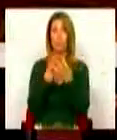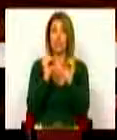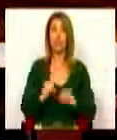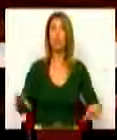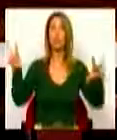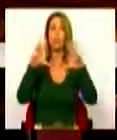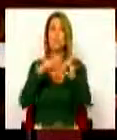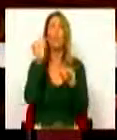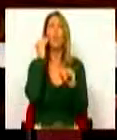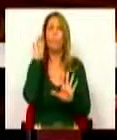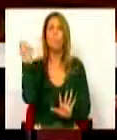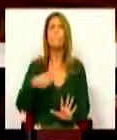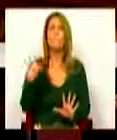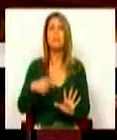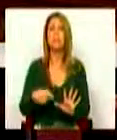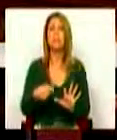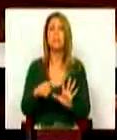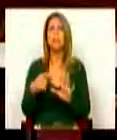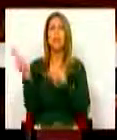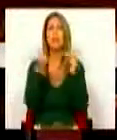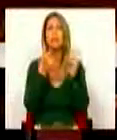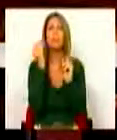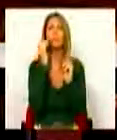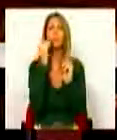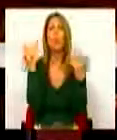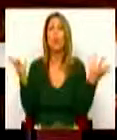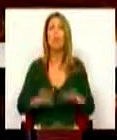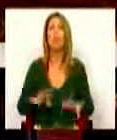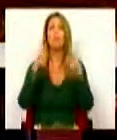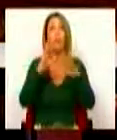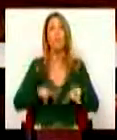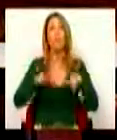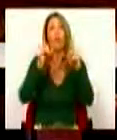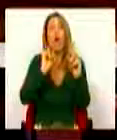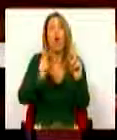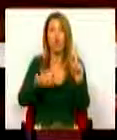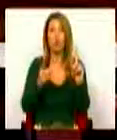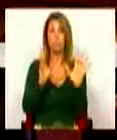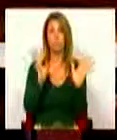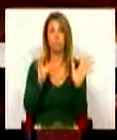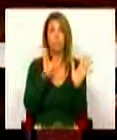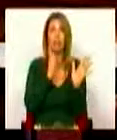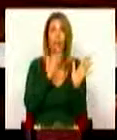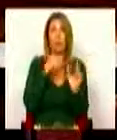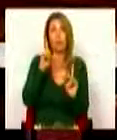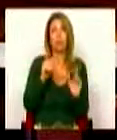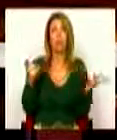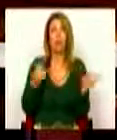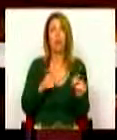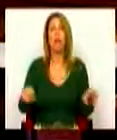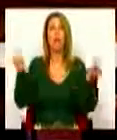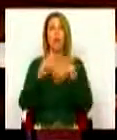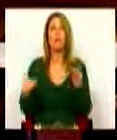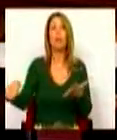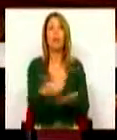nesta presidência e como é que os seus progressos dependem também das novas receitas